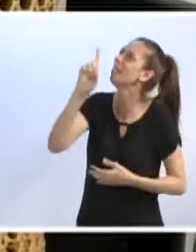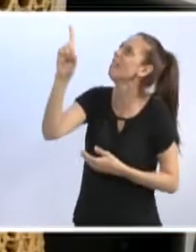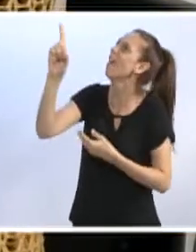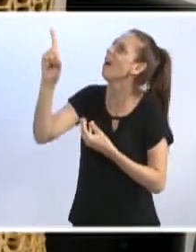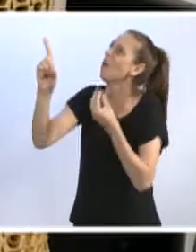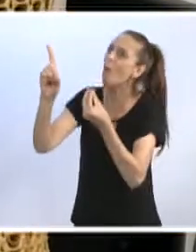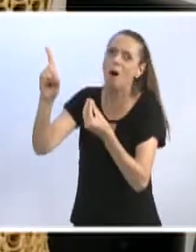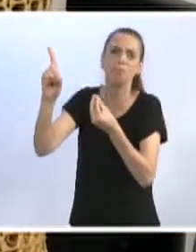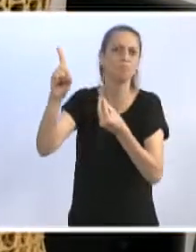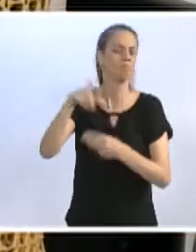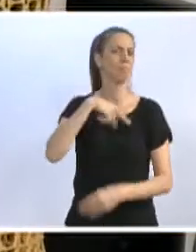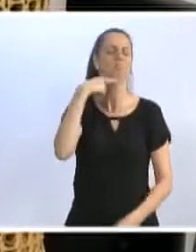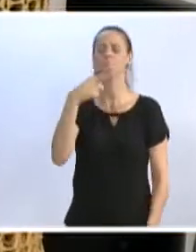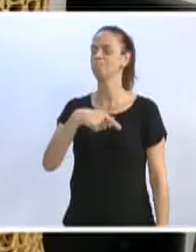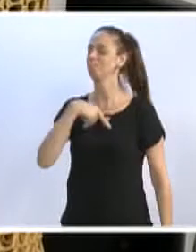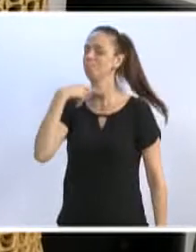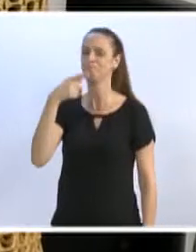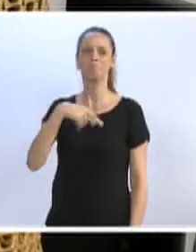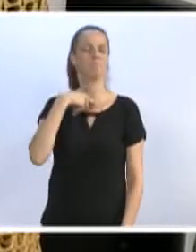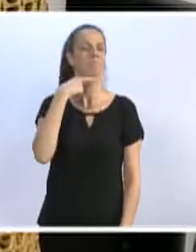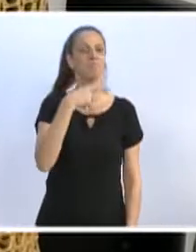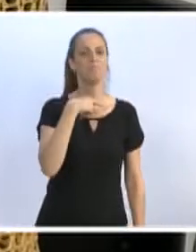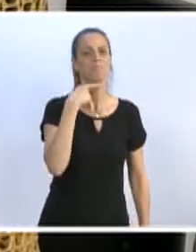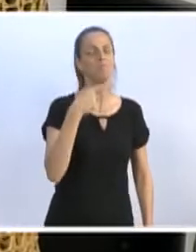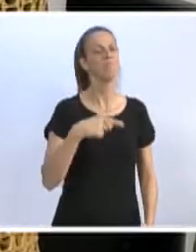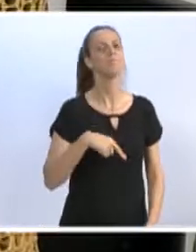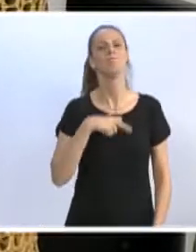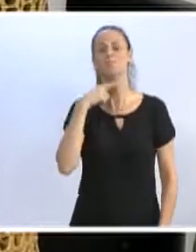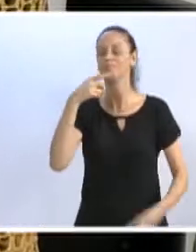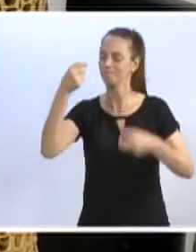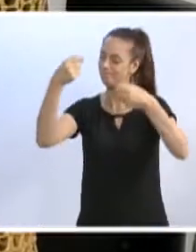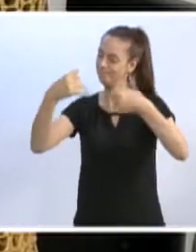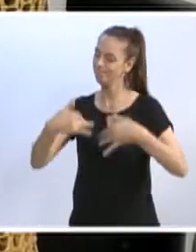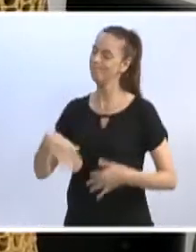explica, ninguém explica